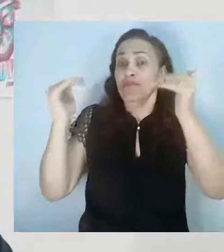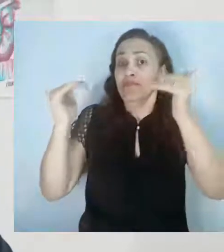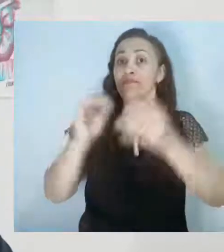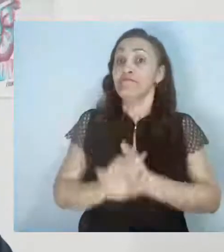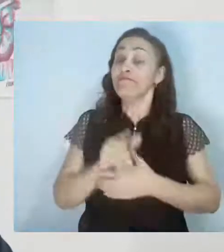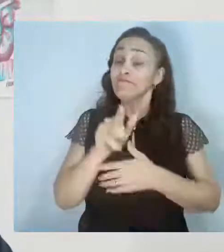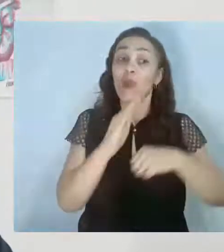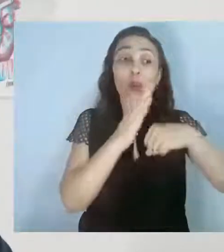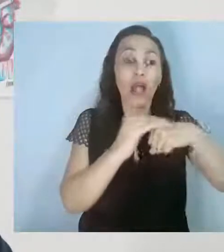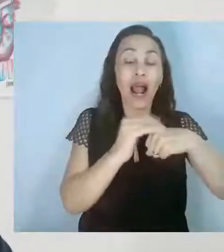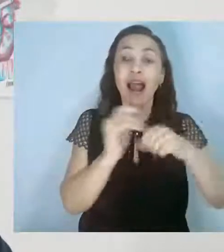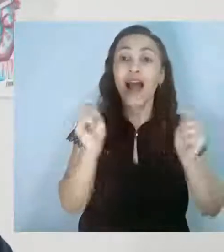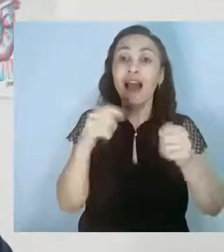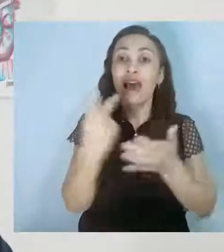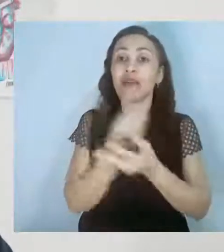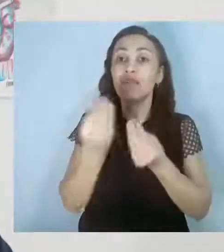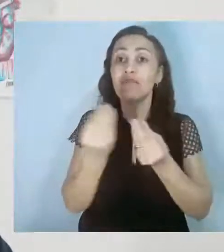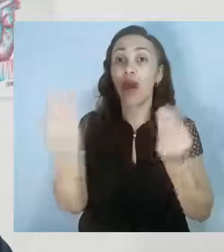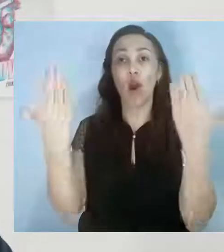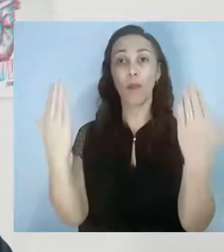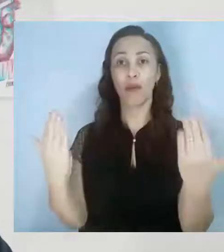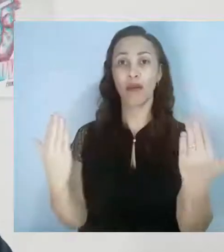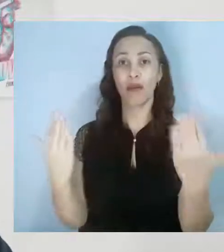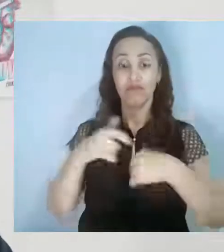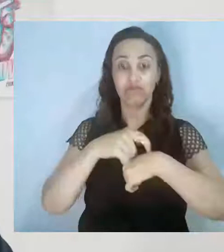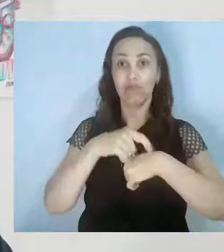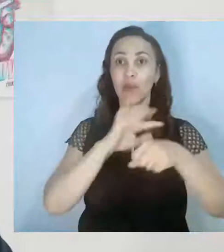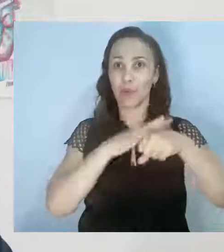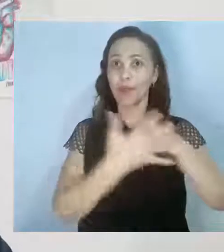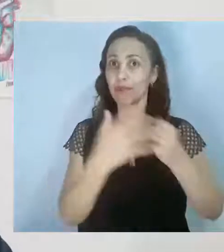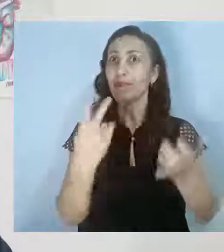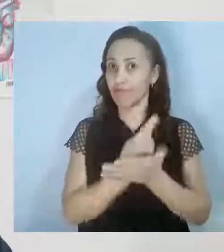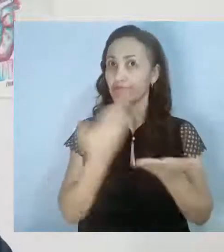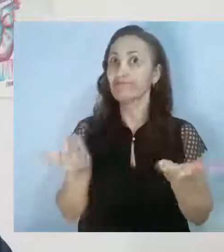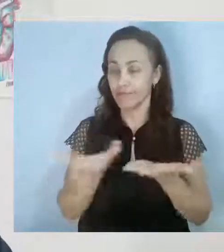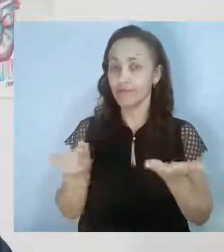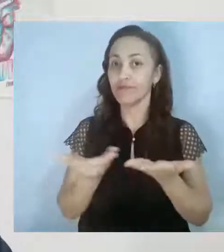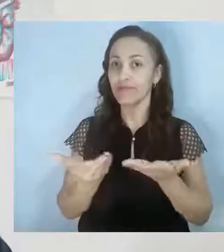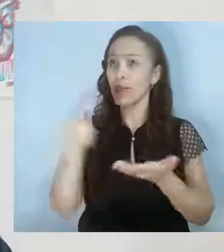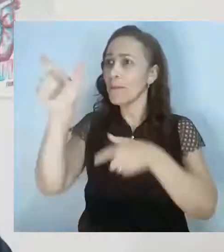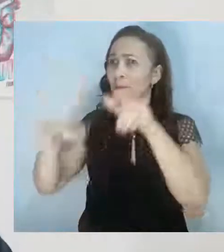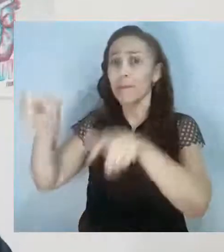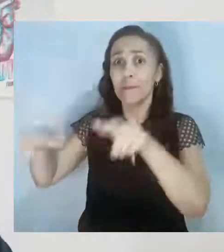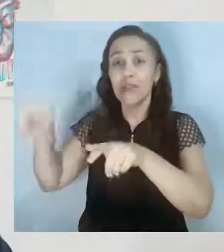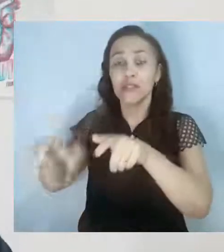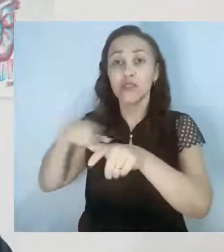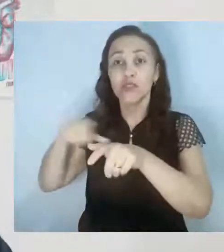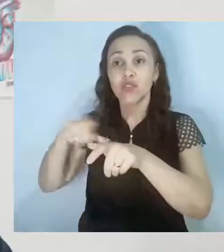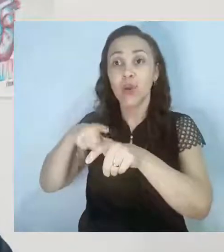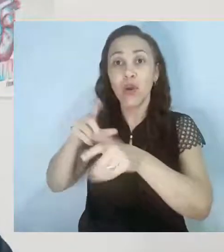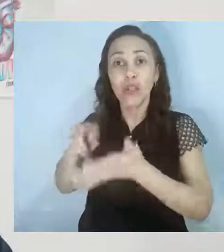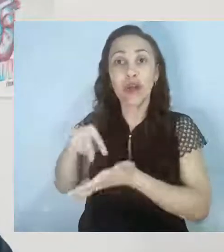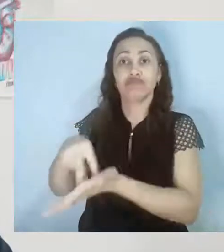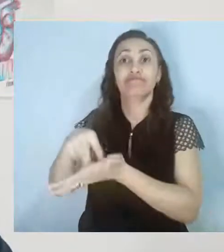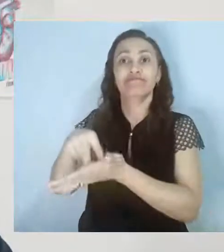ele faz uma comparação, neste tempo de pandemia em que vivemos, às pessoas que estão na linha de frente